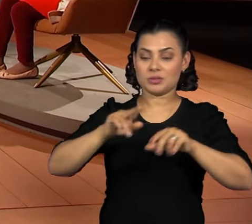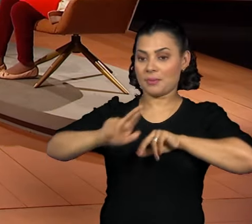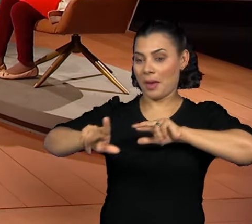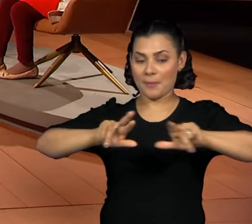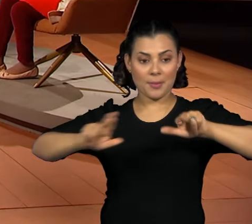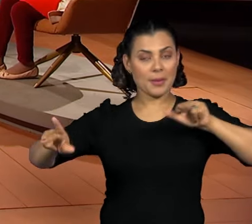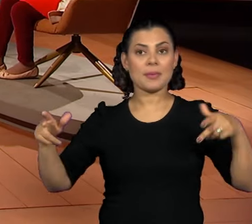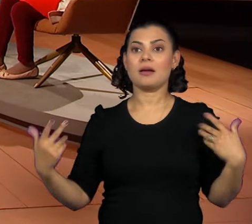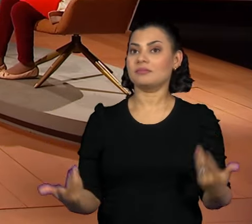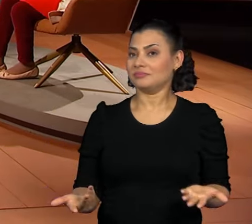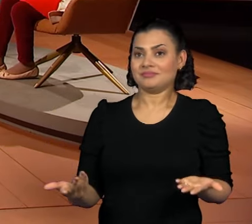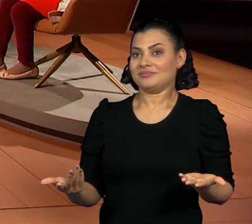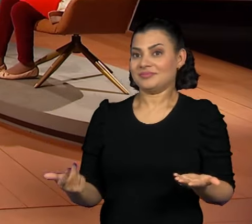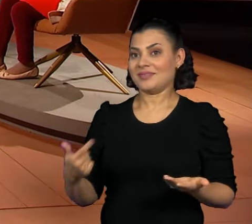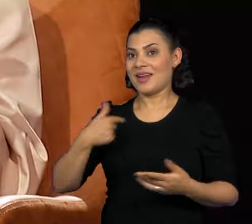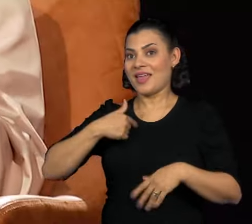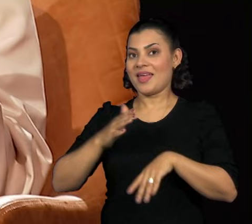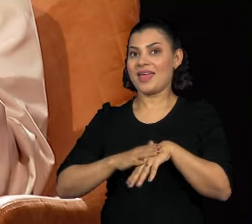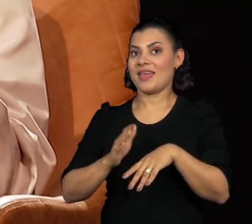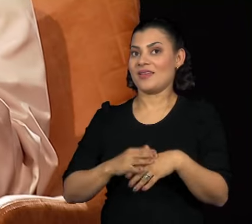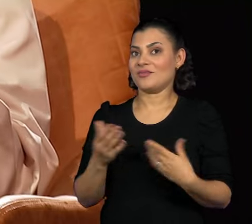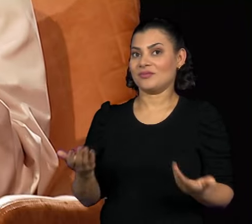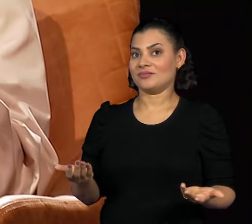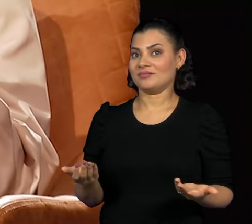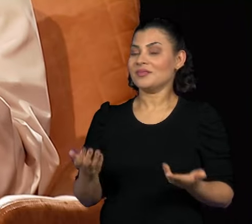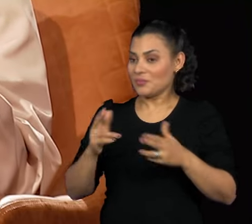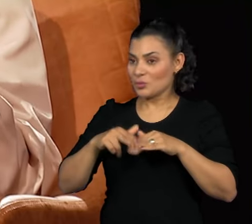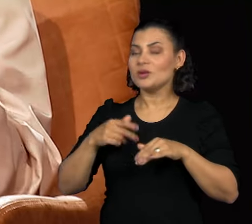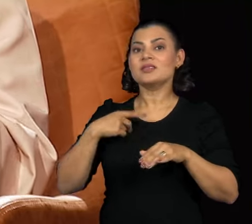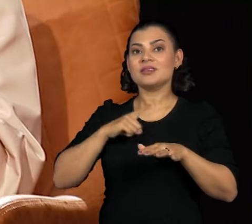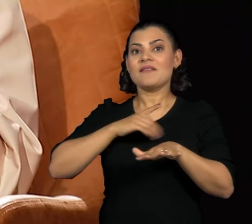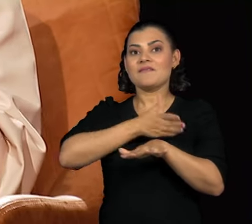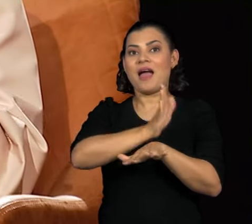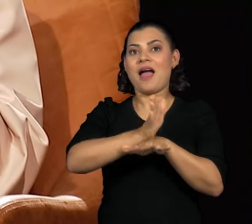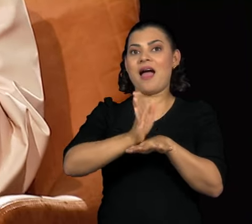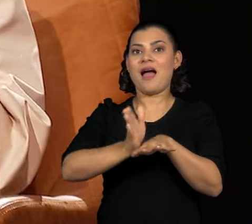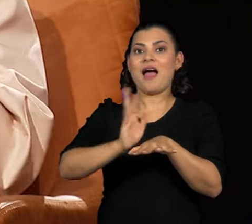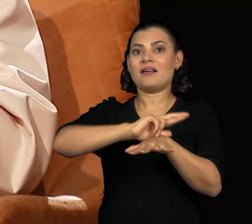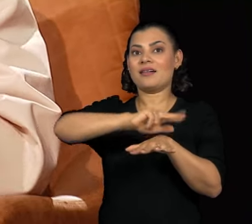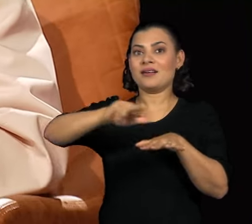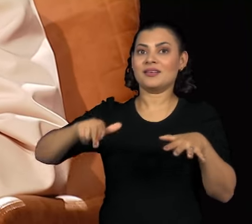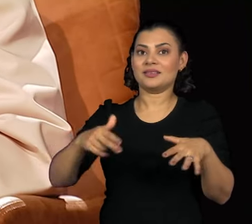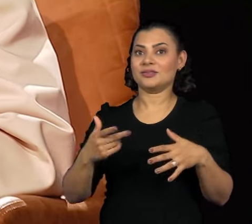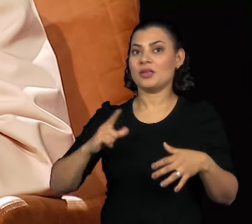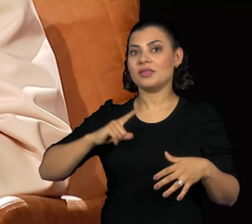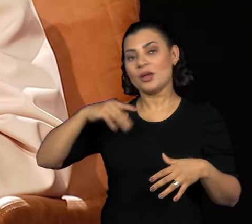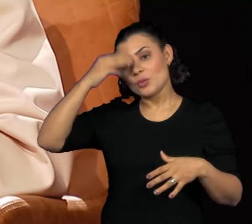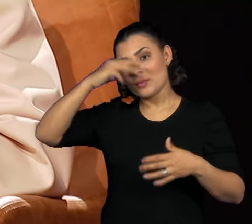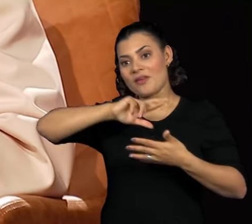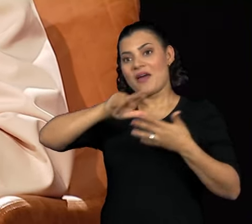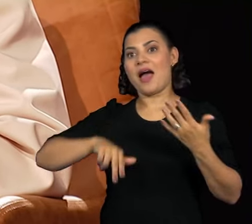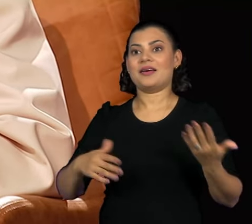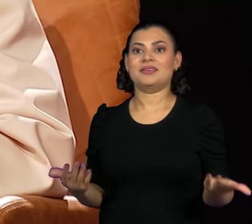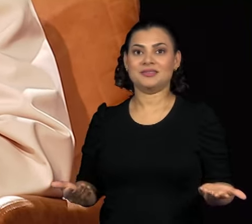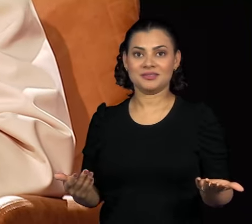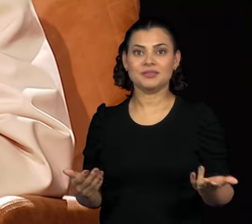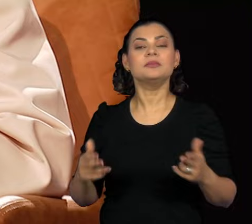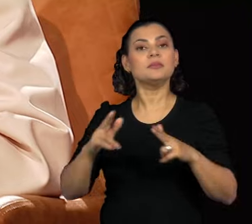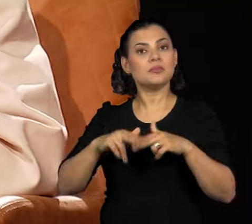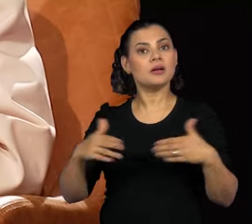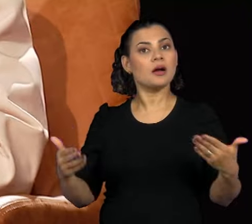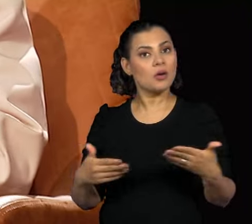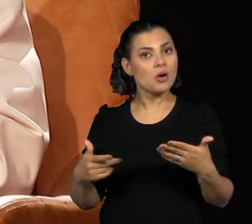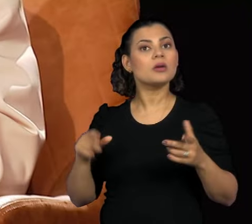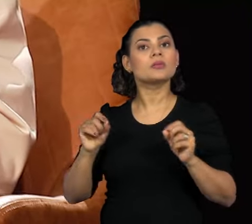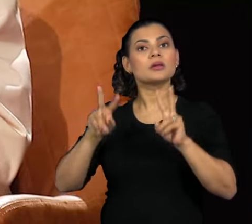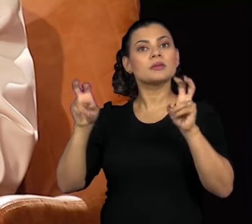tô, né? Aliás, eu sou madrinha de um monte de artistas. Eu tenho afilhado e afilhadas a beça. E agora, então, com o protagonismo da mulher, né? Tem